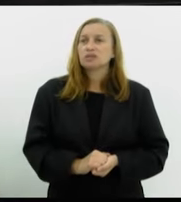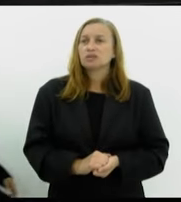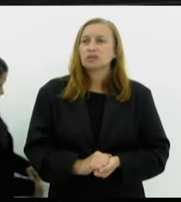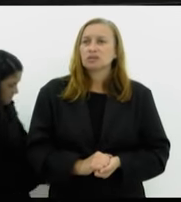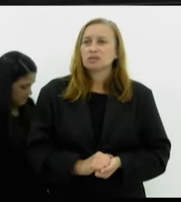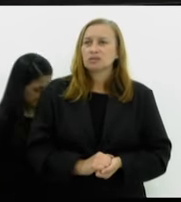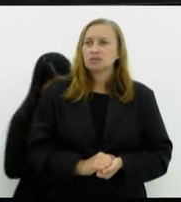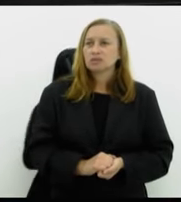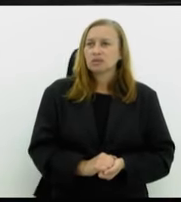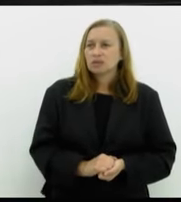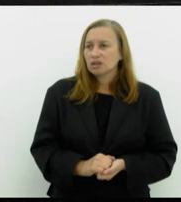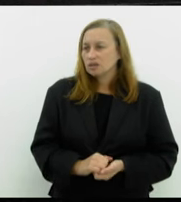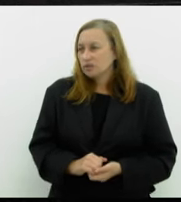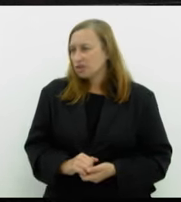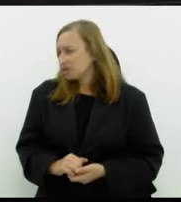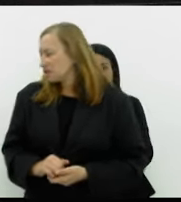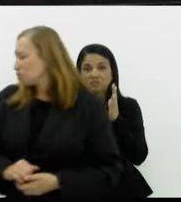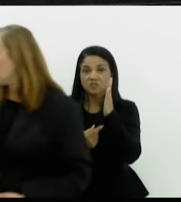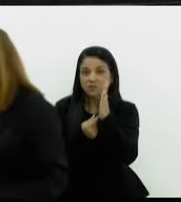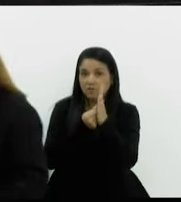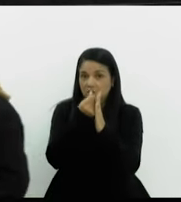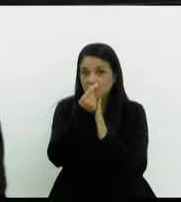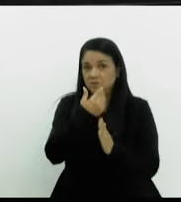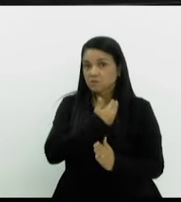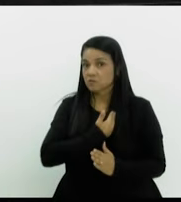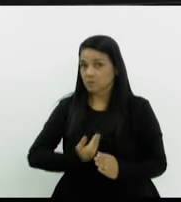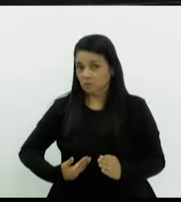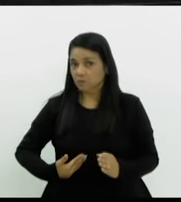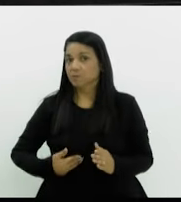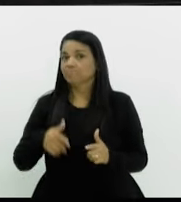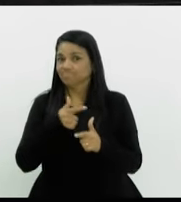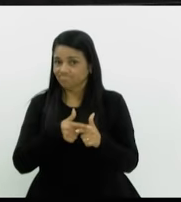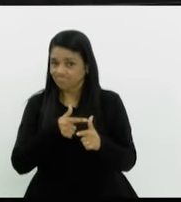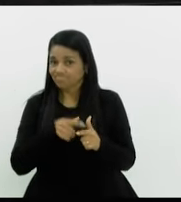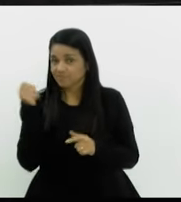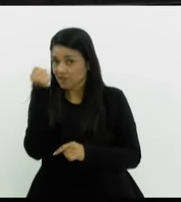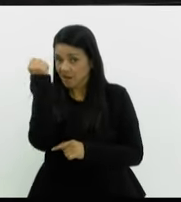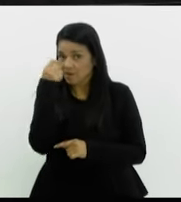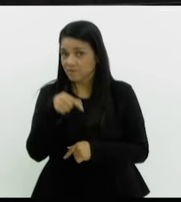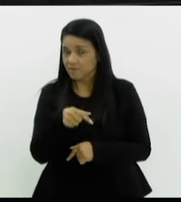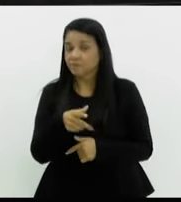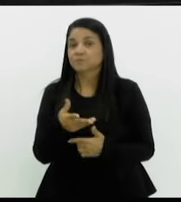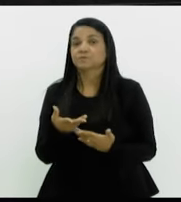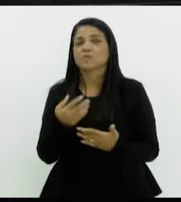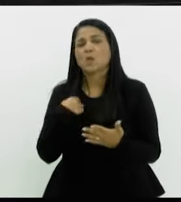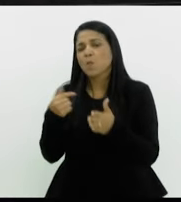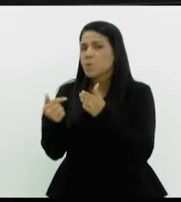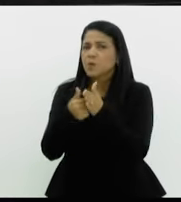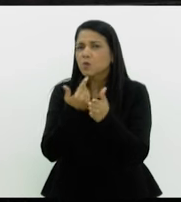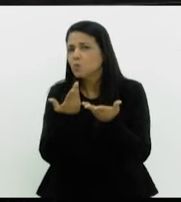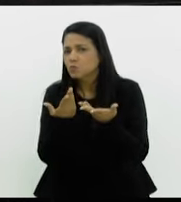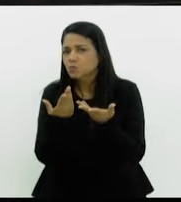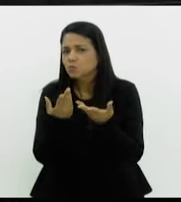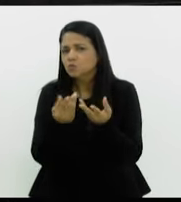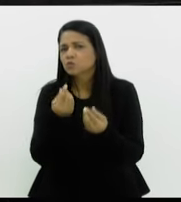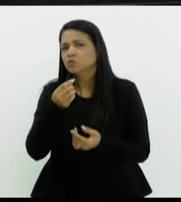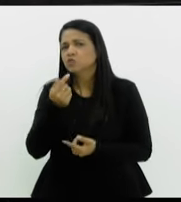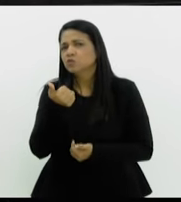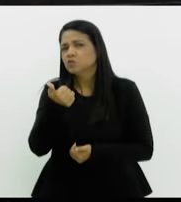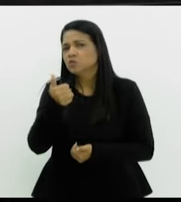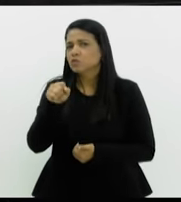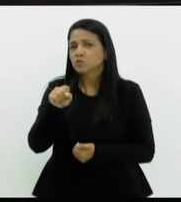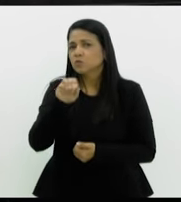próprias finanças públicas. Aí eu me pergunto, 18 bilhões